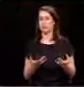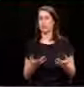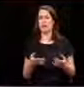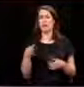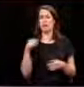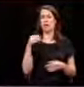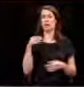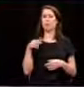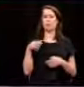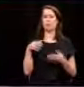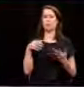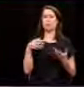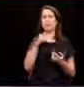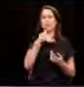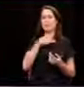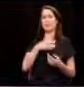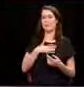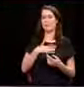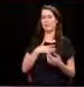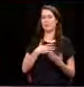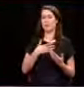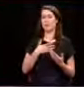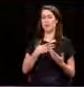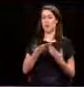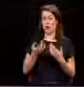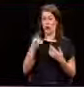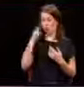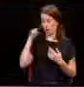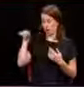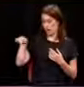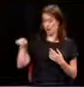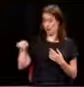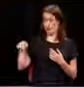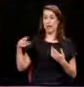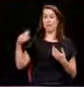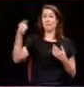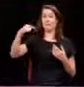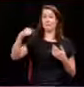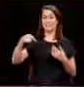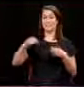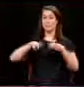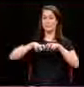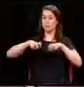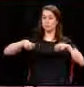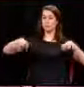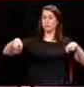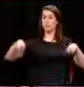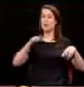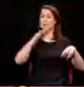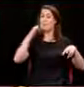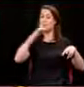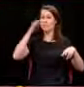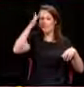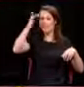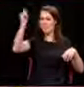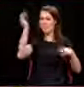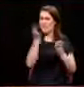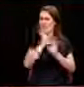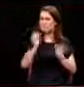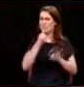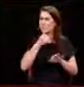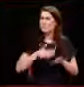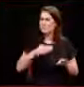Benfica potencia, e estamos aqui precisamente, aqui embaixo existe a bancada família, que é desde logo uma das ideias geniais do Benfica para